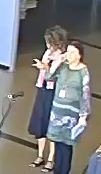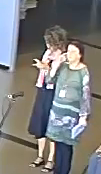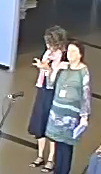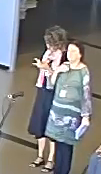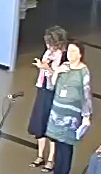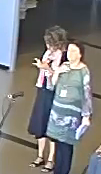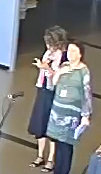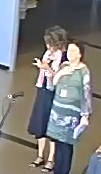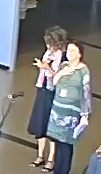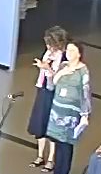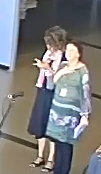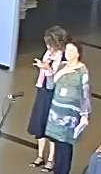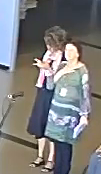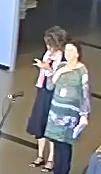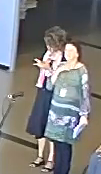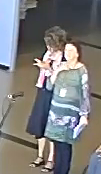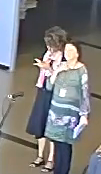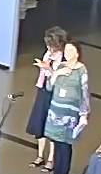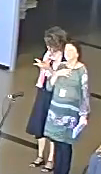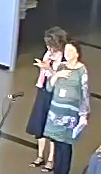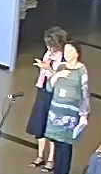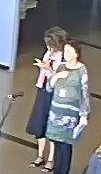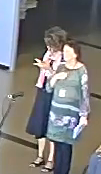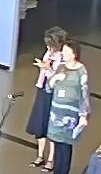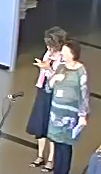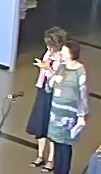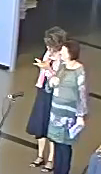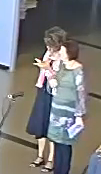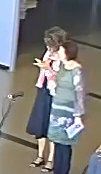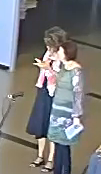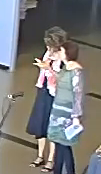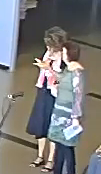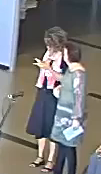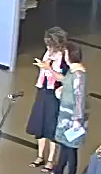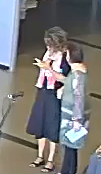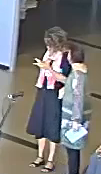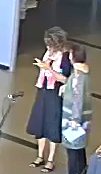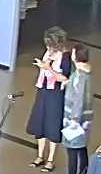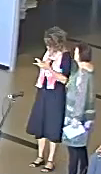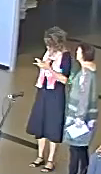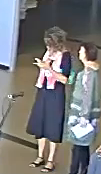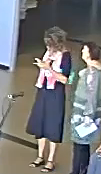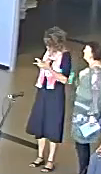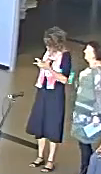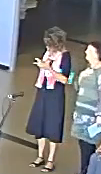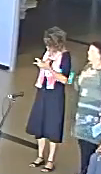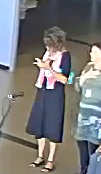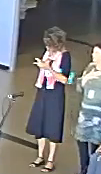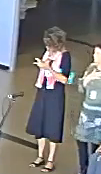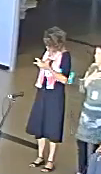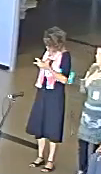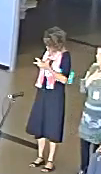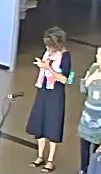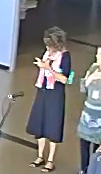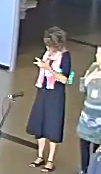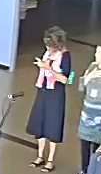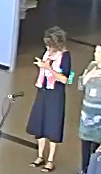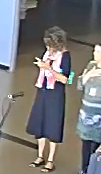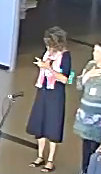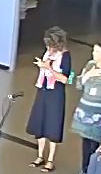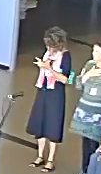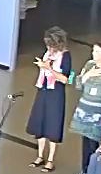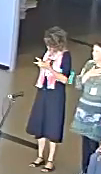sem funcionar Então a nossa realidade é muito crítica precisamos e essa comissão tem esse papel Deputado Betão parabéns mais uma